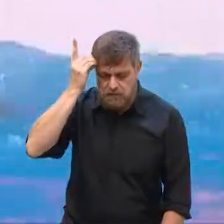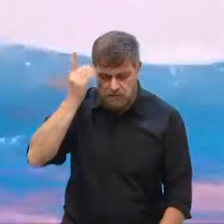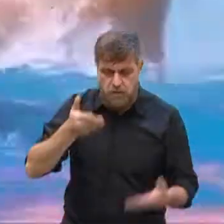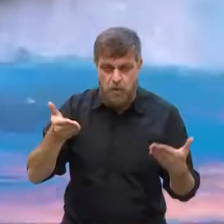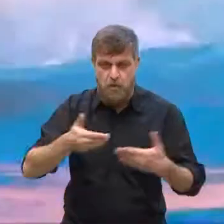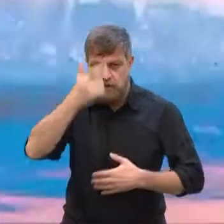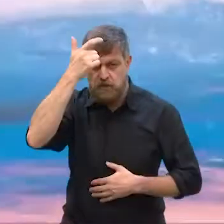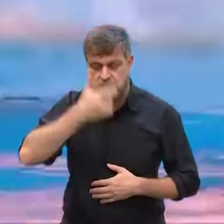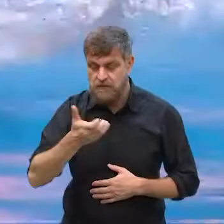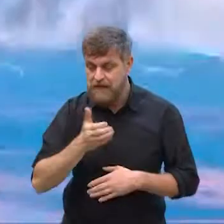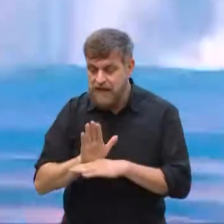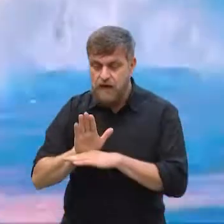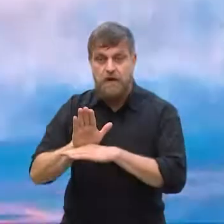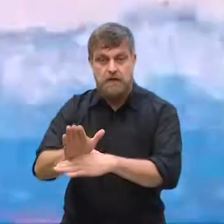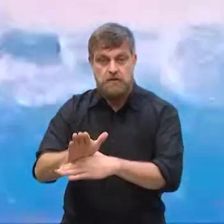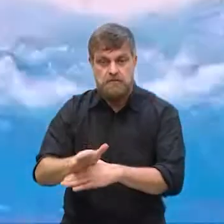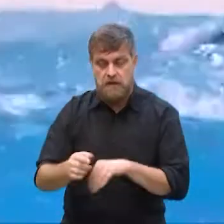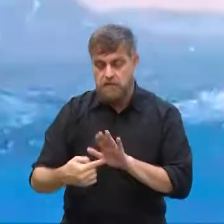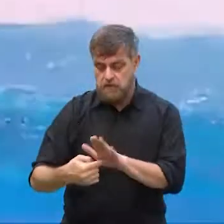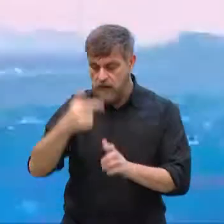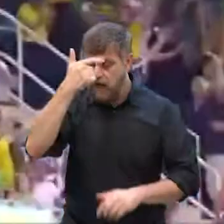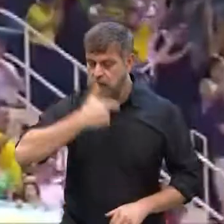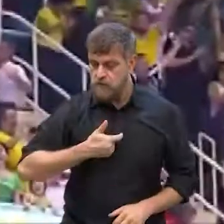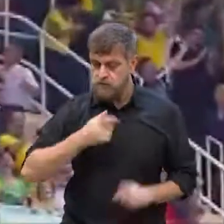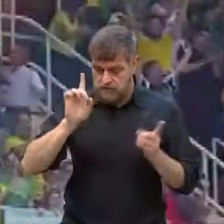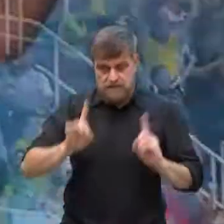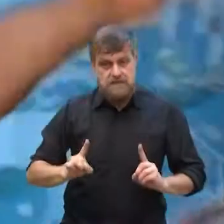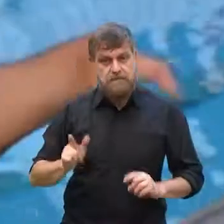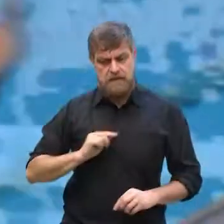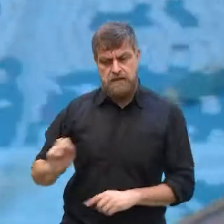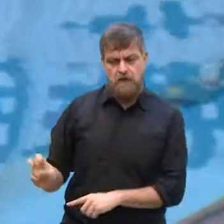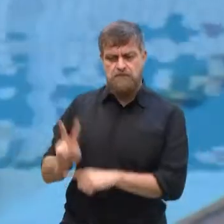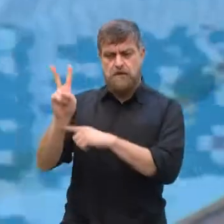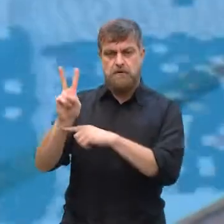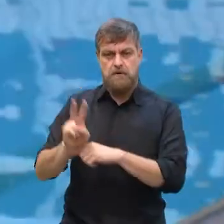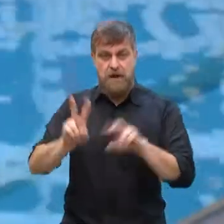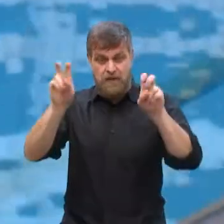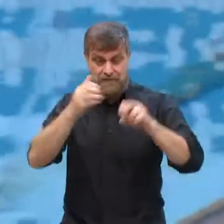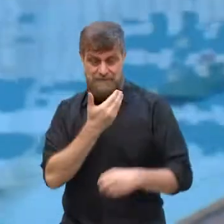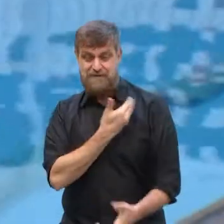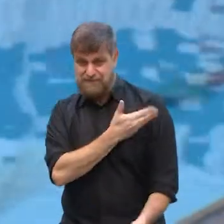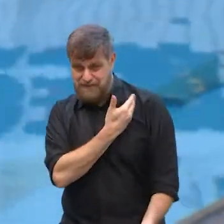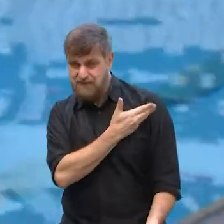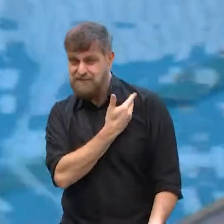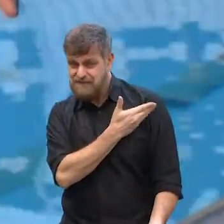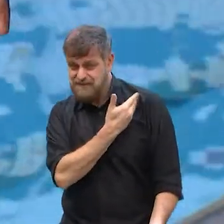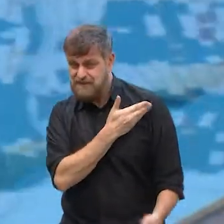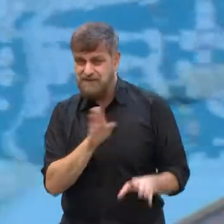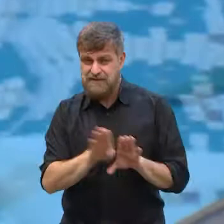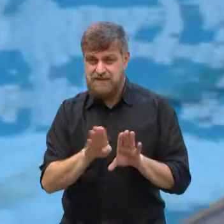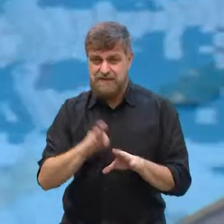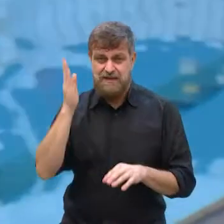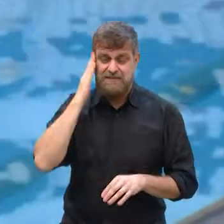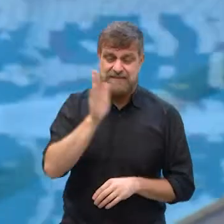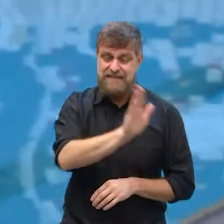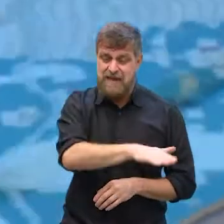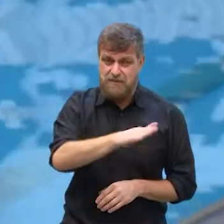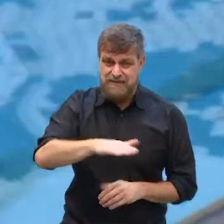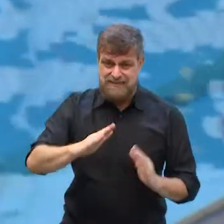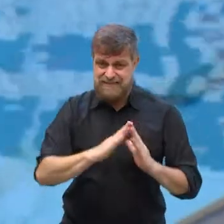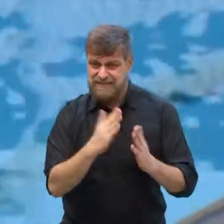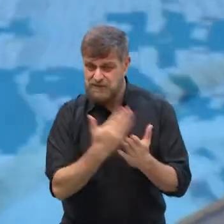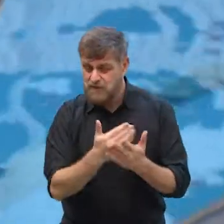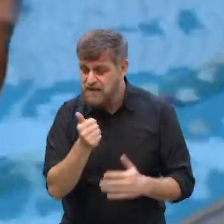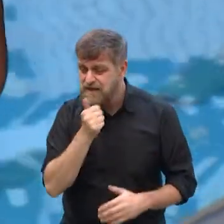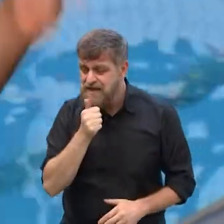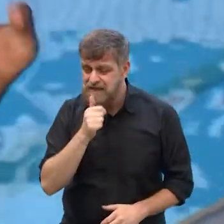poder ajudar e mostrar o valor da pessoa com deficiência. A gente falou aqui do preconceito, eu sei que tem muitas crianças que enfrentam isso na escola ainda, eu